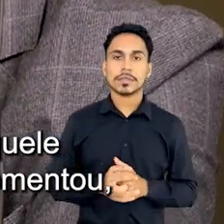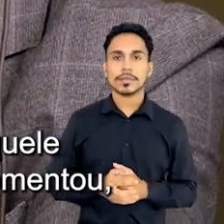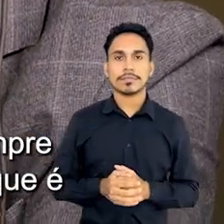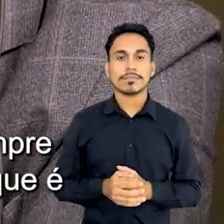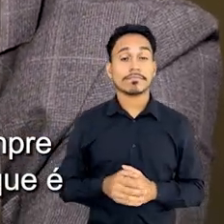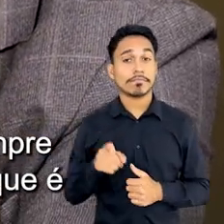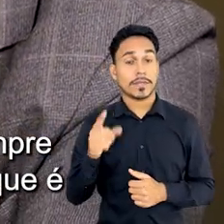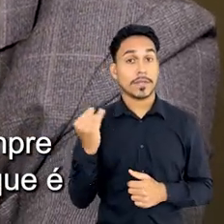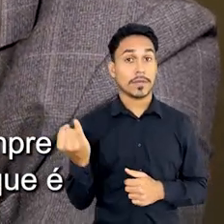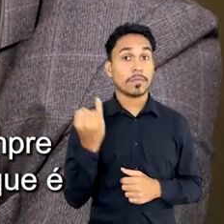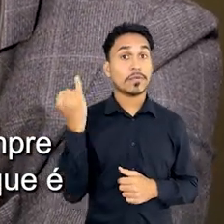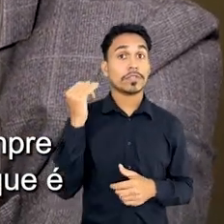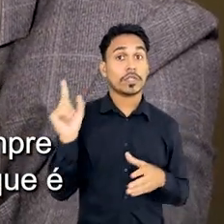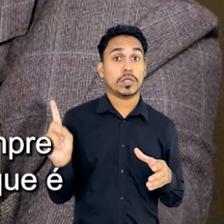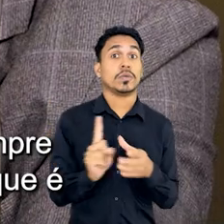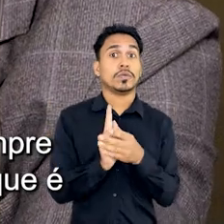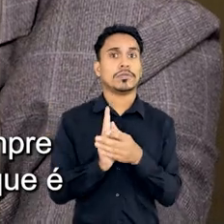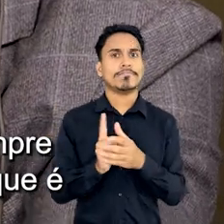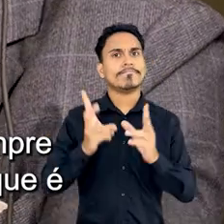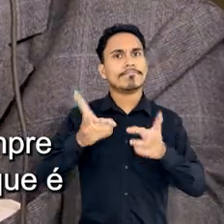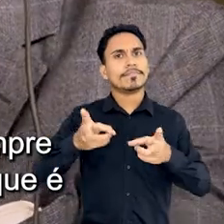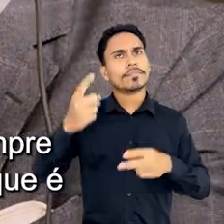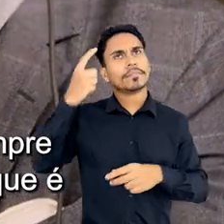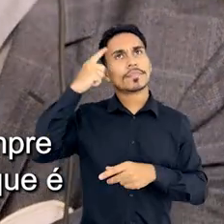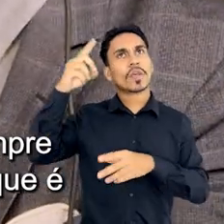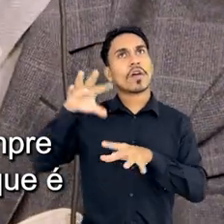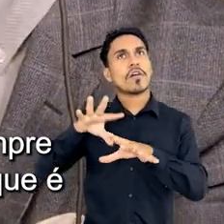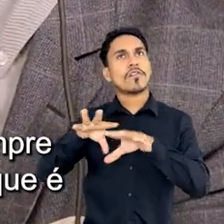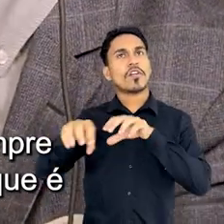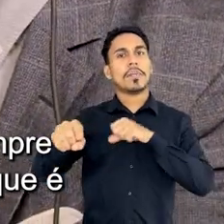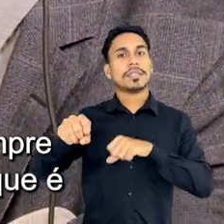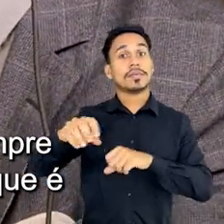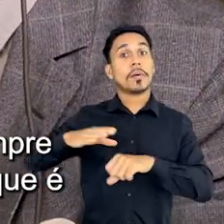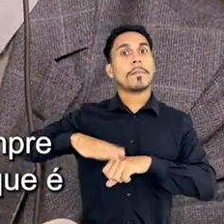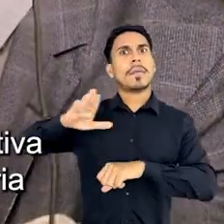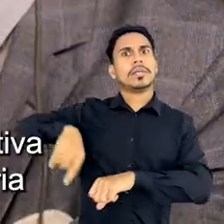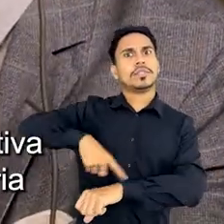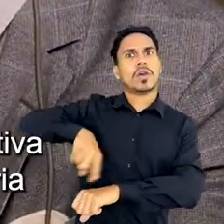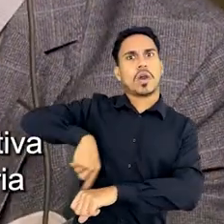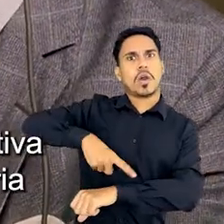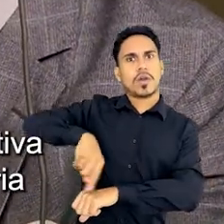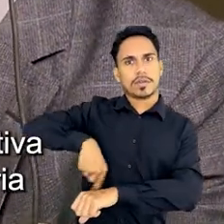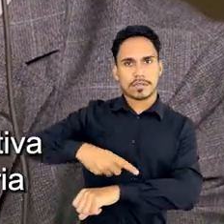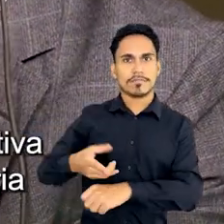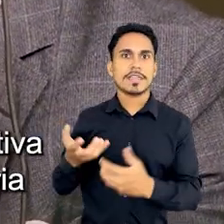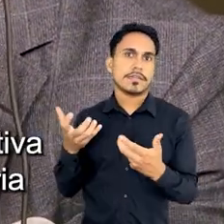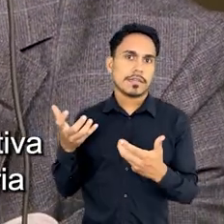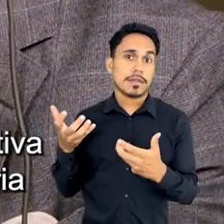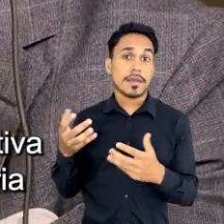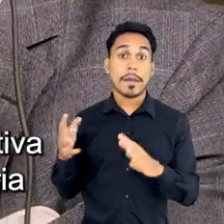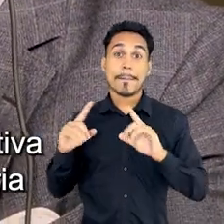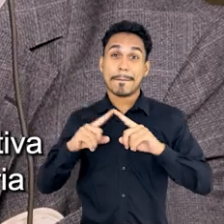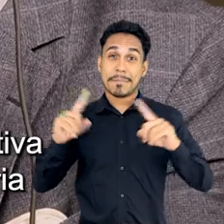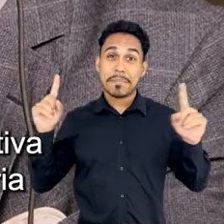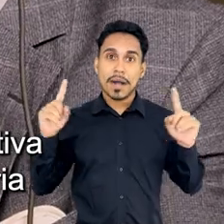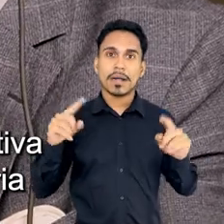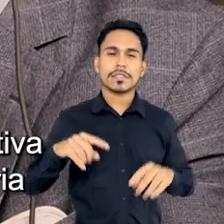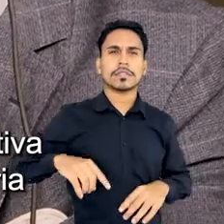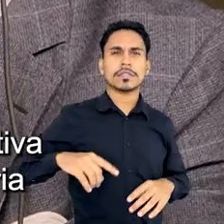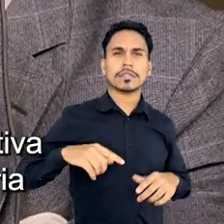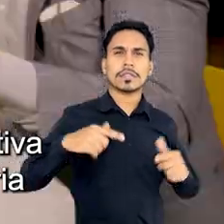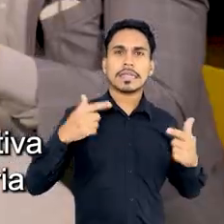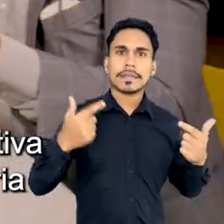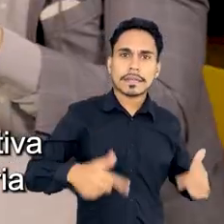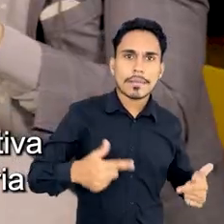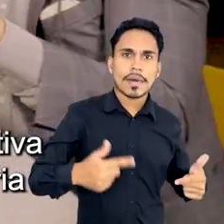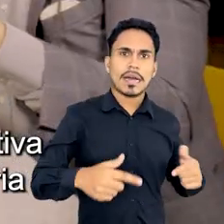discussão como você comentou de inclusão que é muito importante a gente sempre pensa na formação mais plena com mais horas que é o que a gente quer fornecer mas essa expectativa de